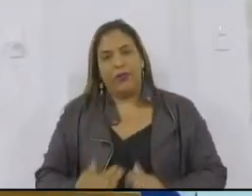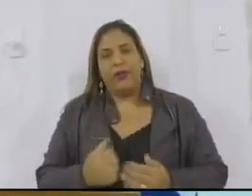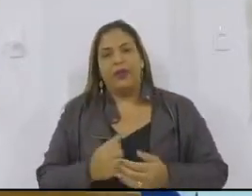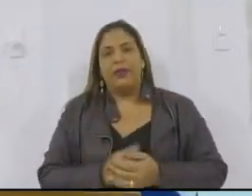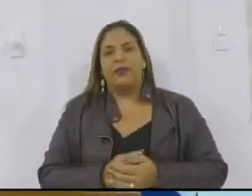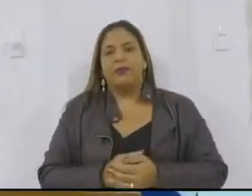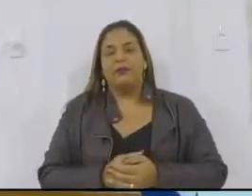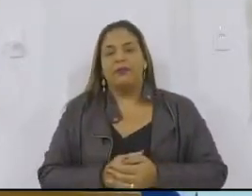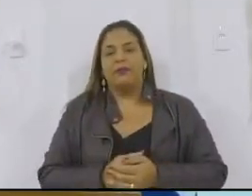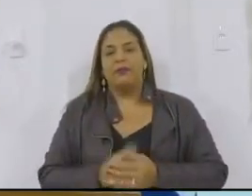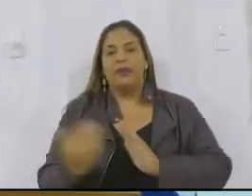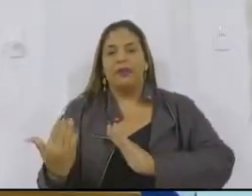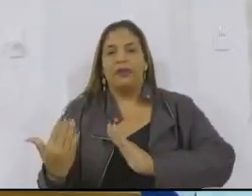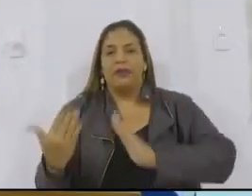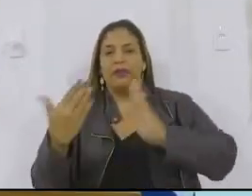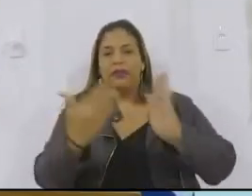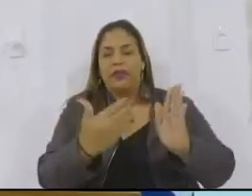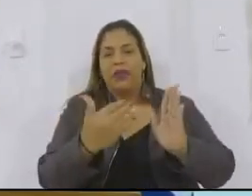que enviasse para a empresa.